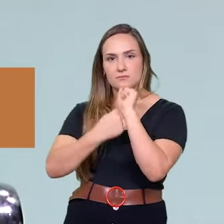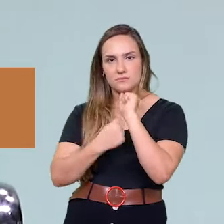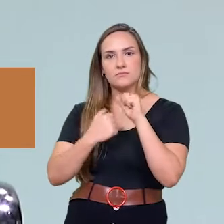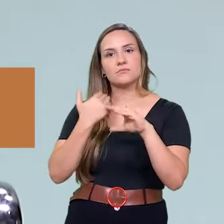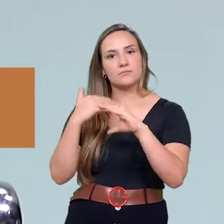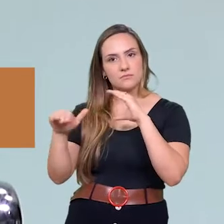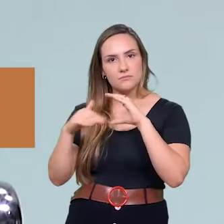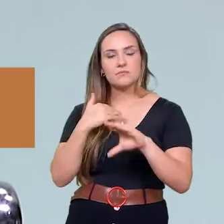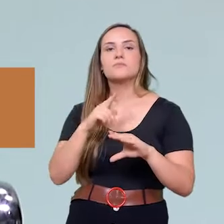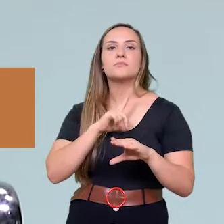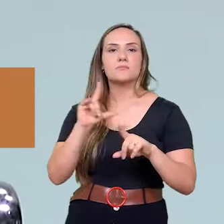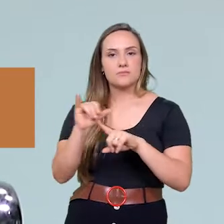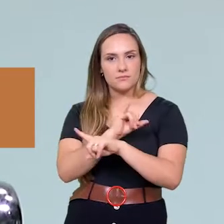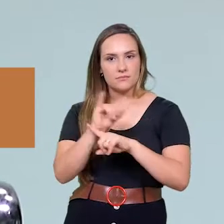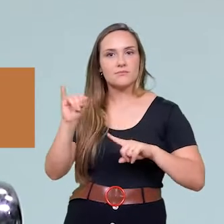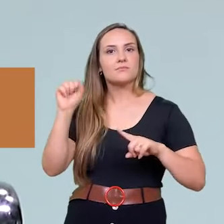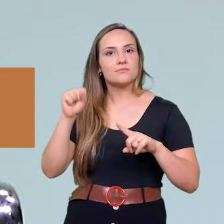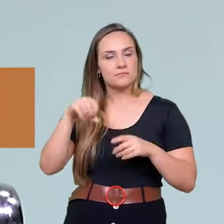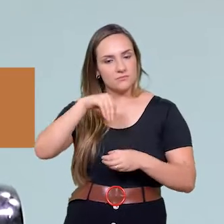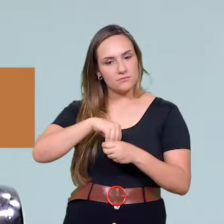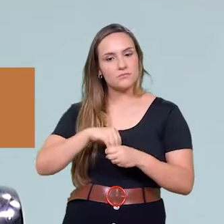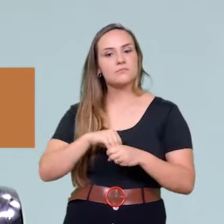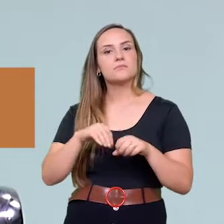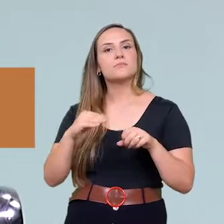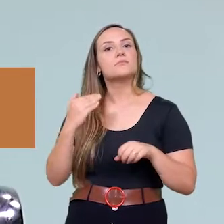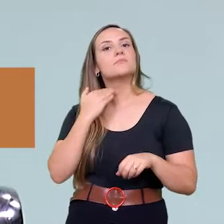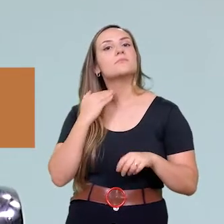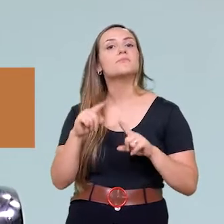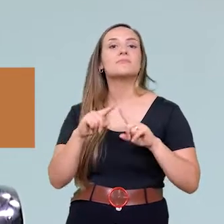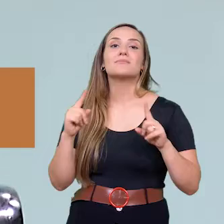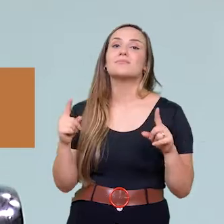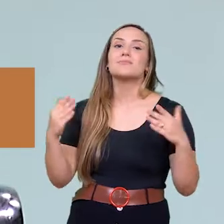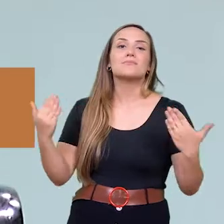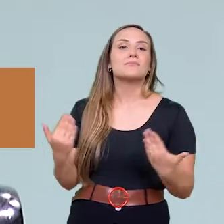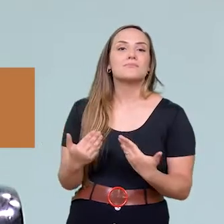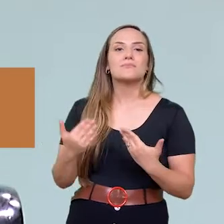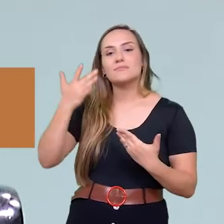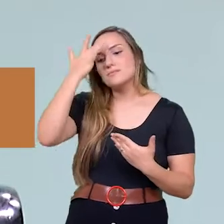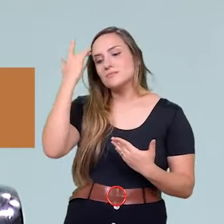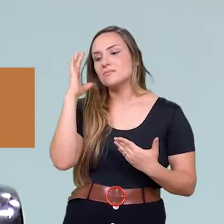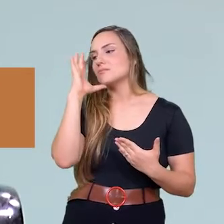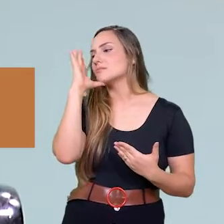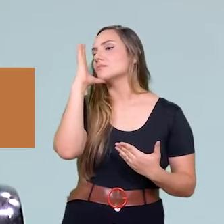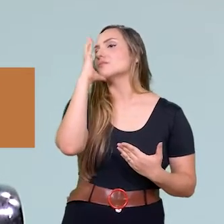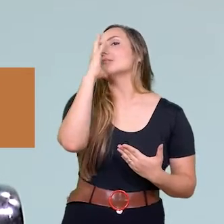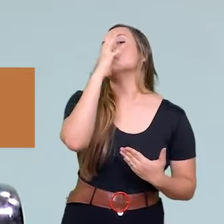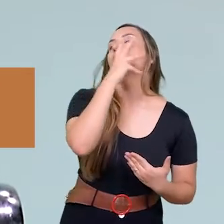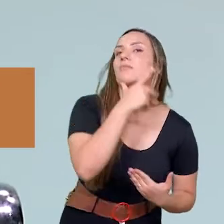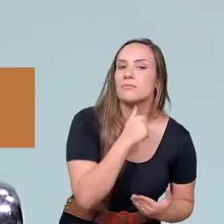bloquear essa transferência. Existem mecanismos no sistema bancário. O problema é que as pessoas costumam